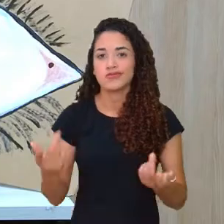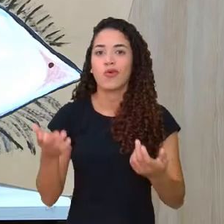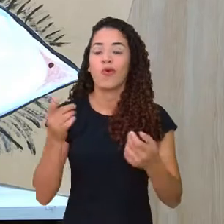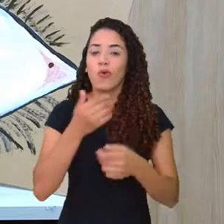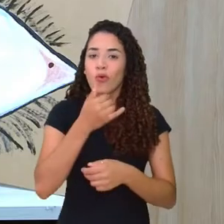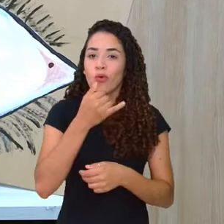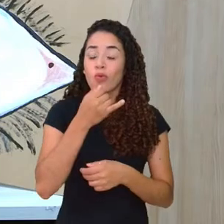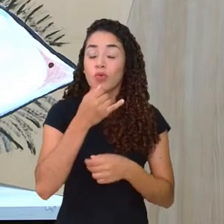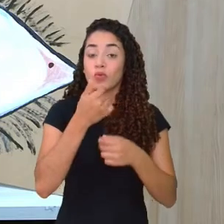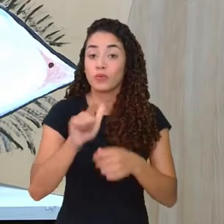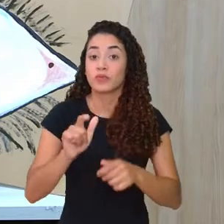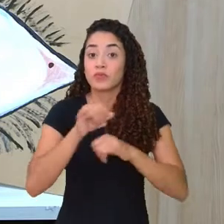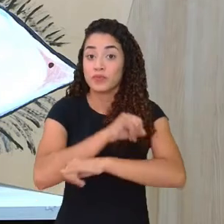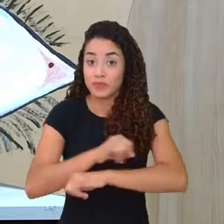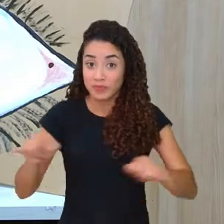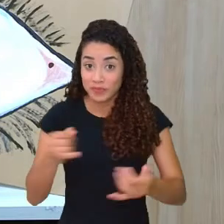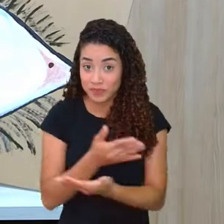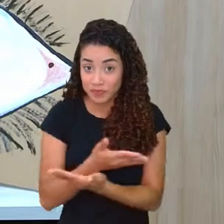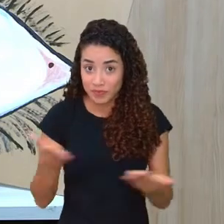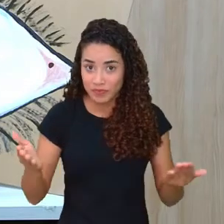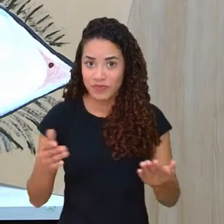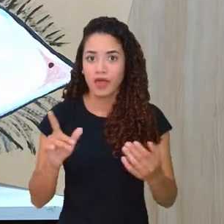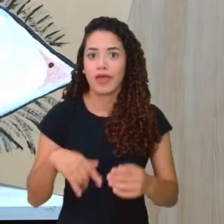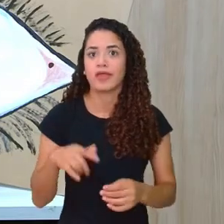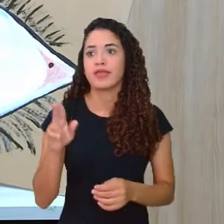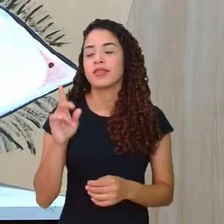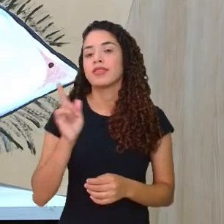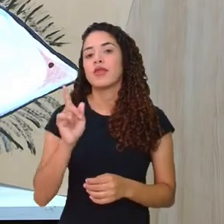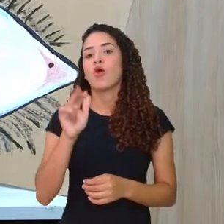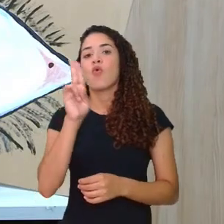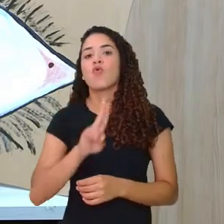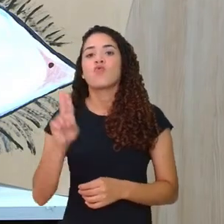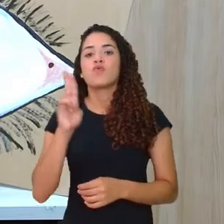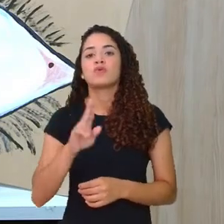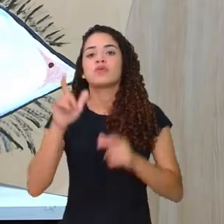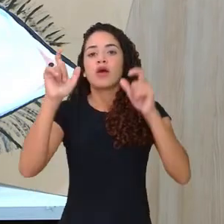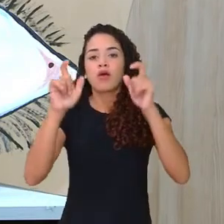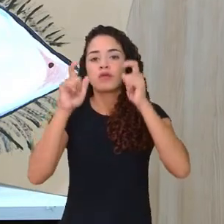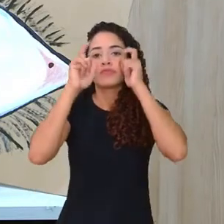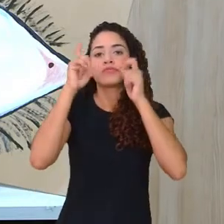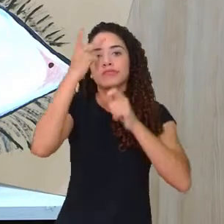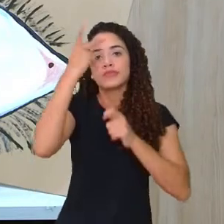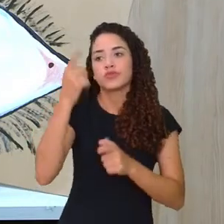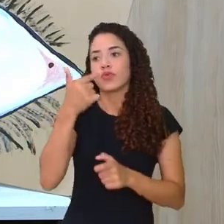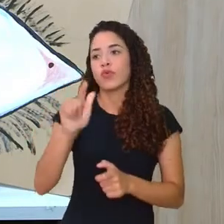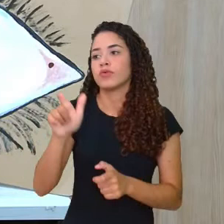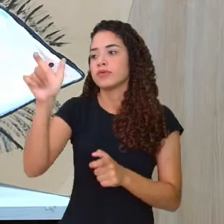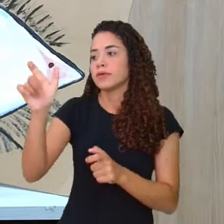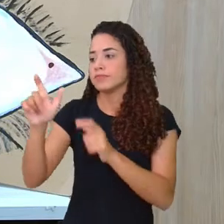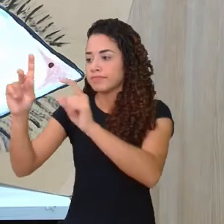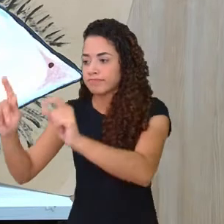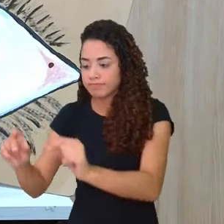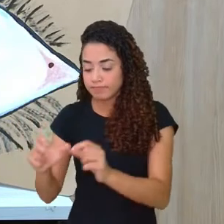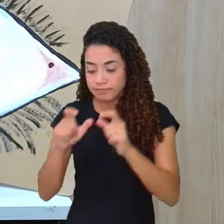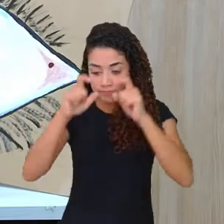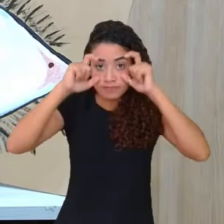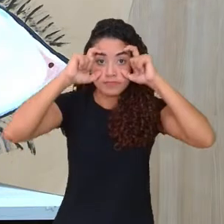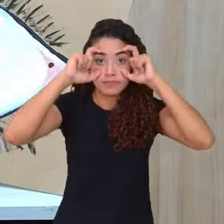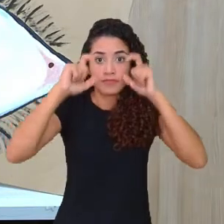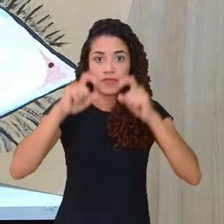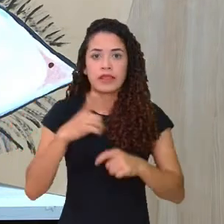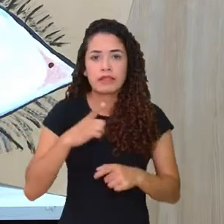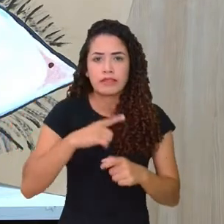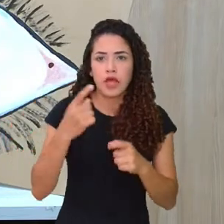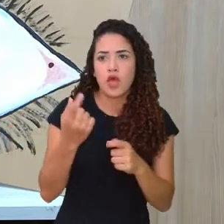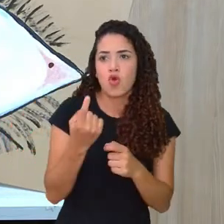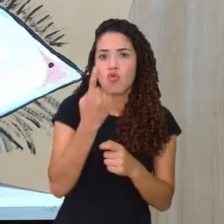vocês. É a questão aí de não utilizar óculos de outra pessoa. Por quê? Não existe só um caso de míope, né? Na